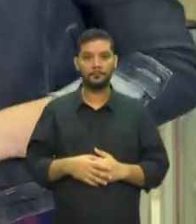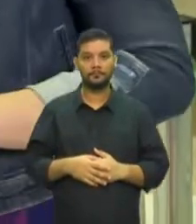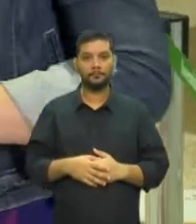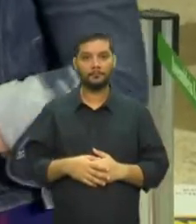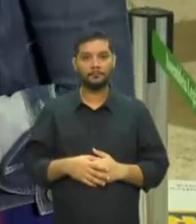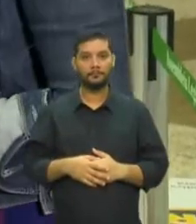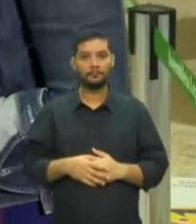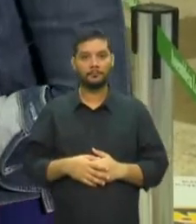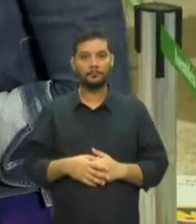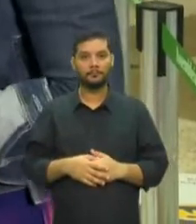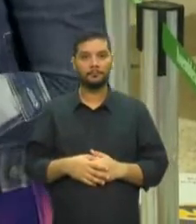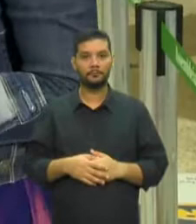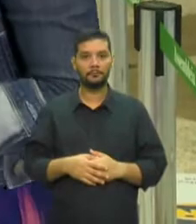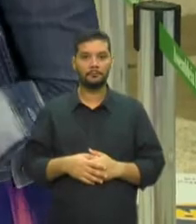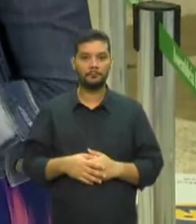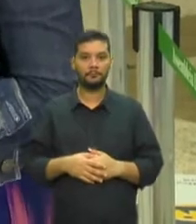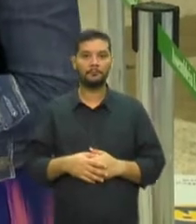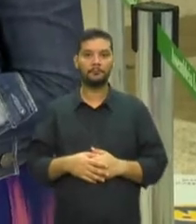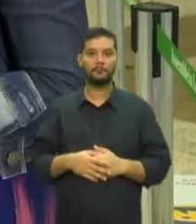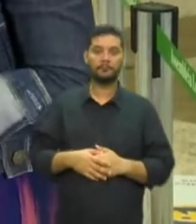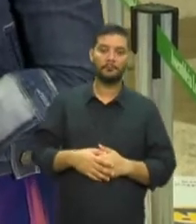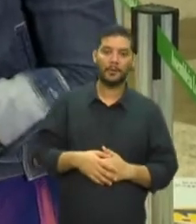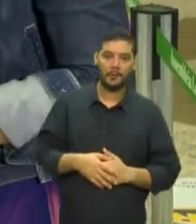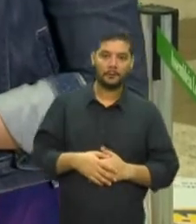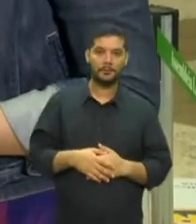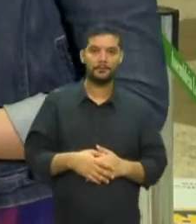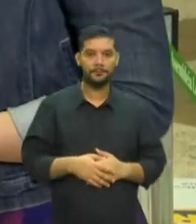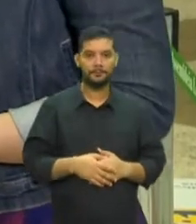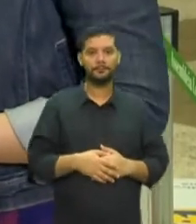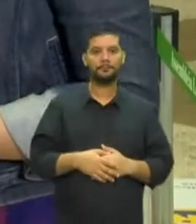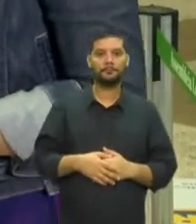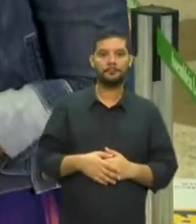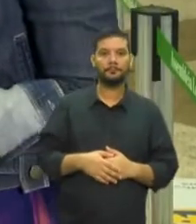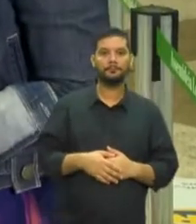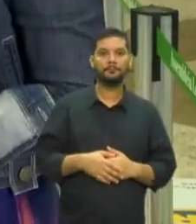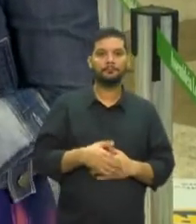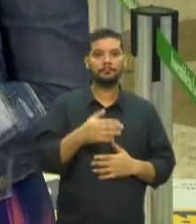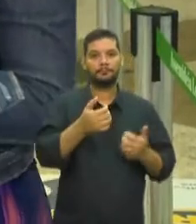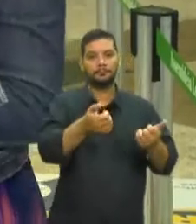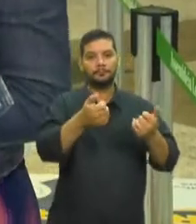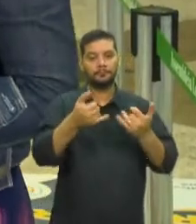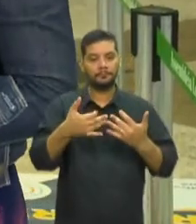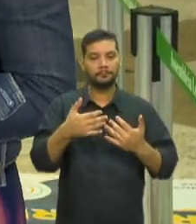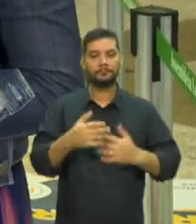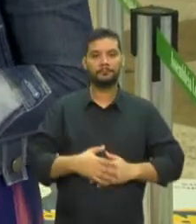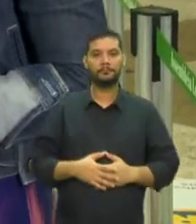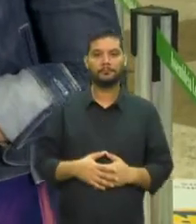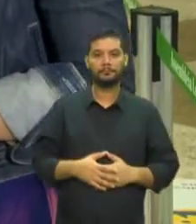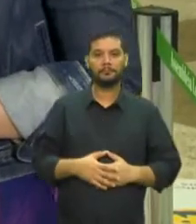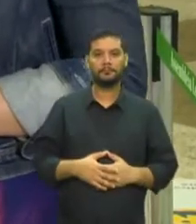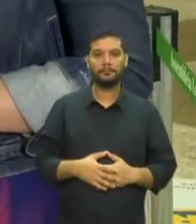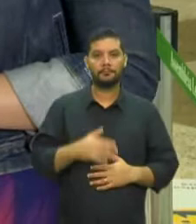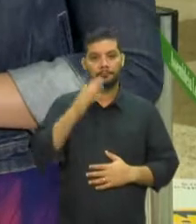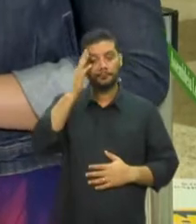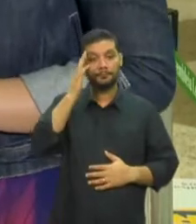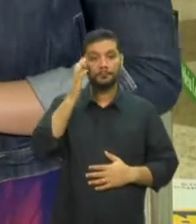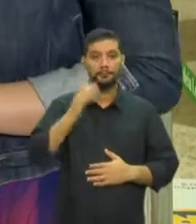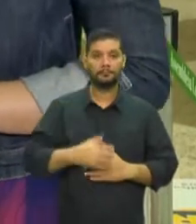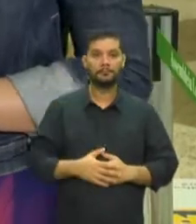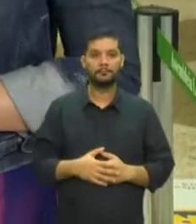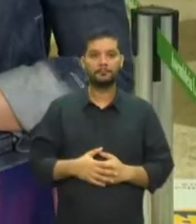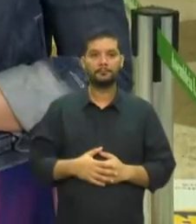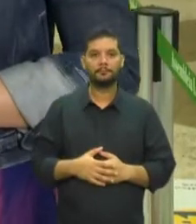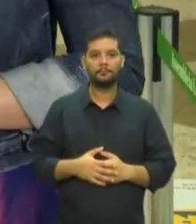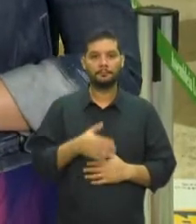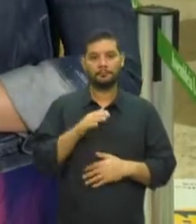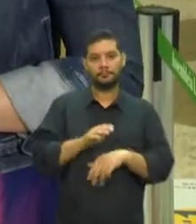Martins. Muito bom dia, seja bem-vinda aqui ao Jornal Primeiro Expediente. Fala para a gente, Luísa, um pouco sobre a escolha desse tema. Bom dia. Como você